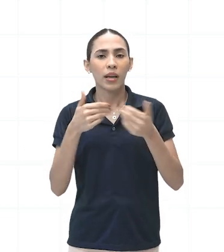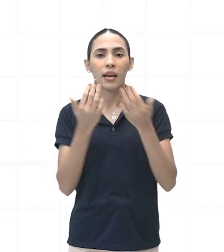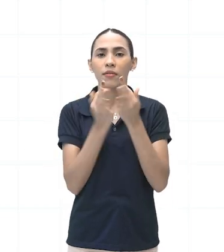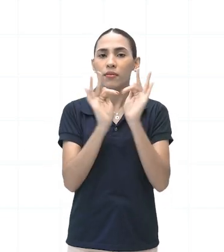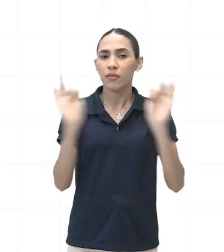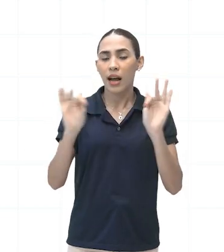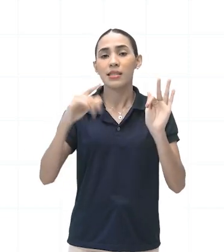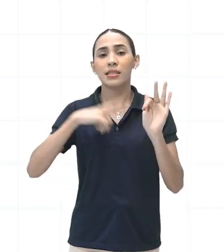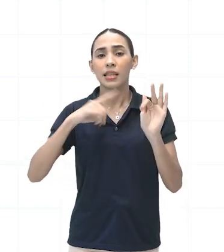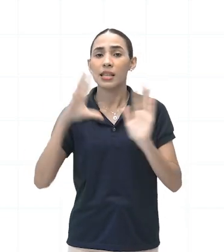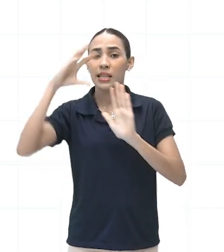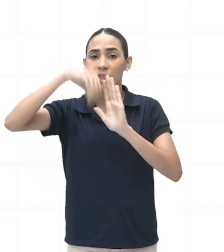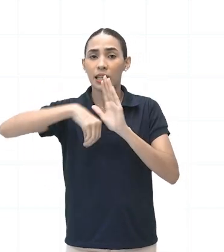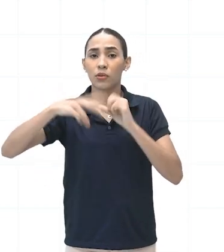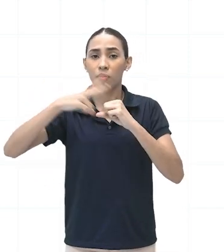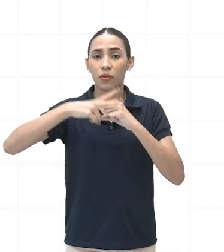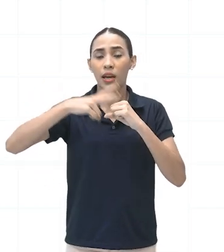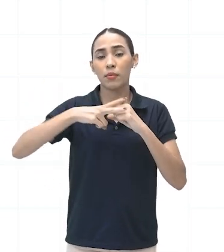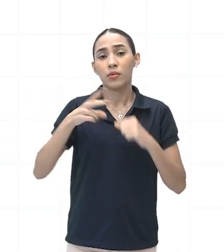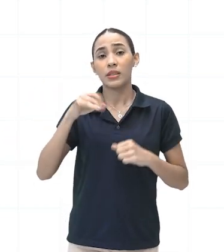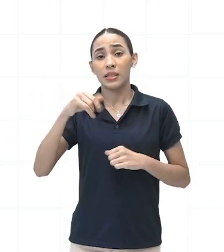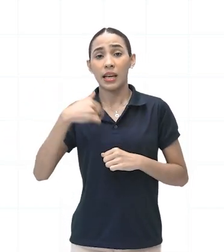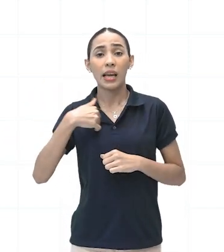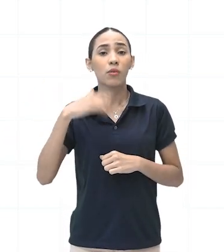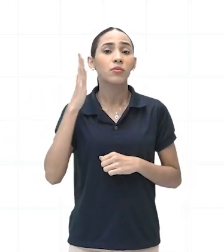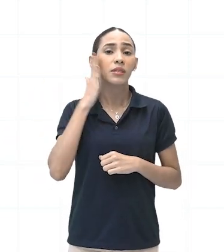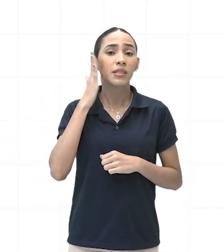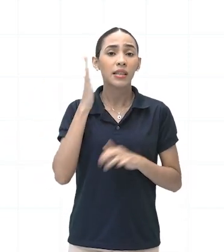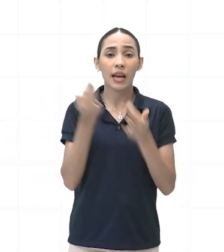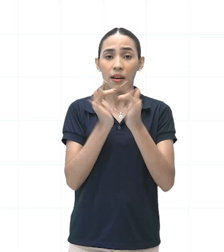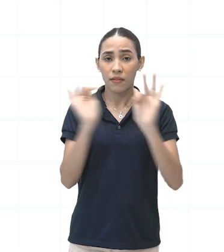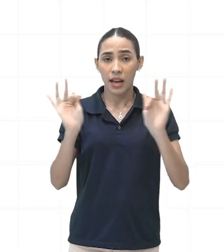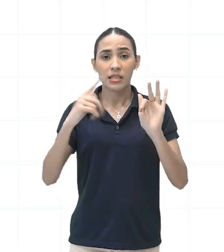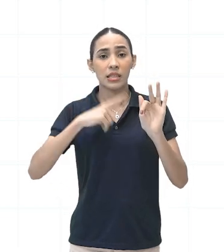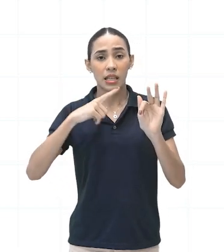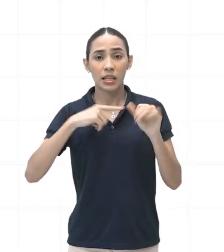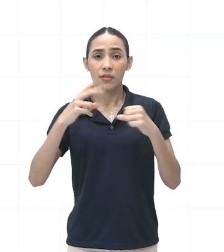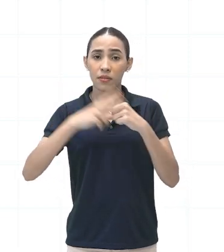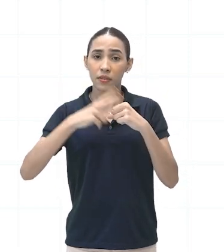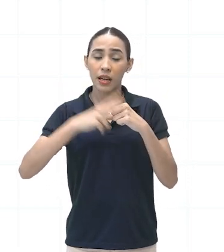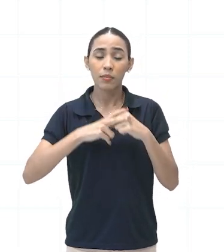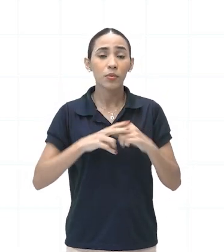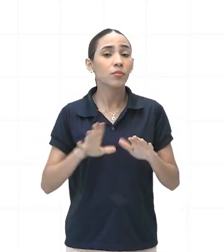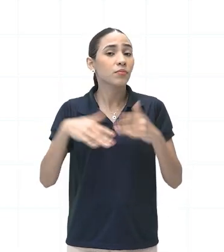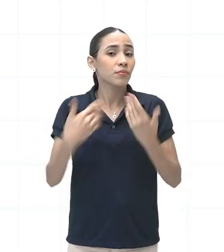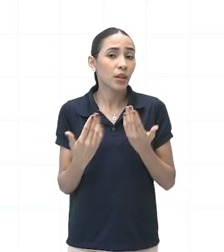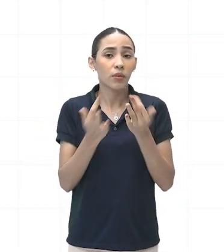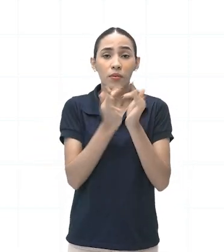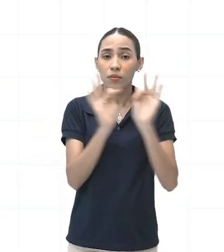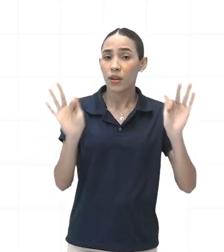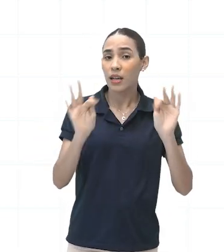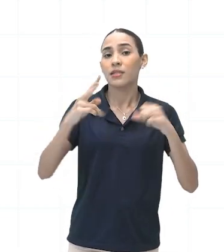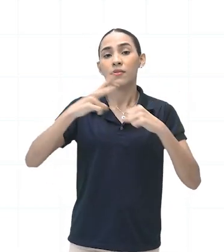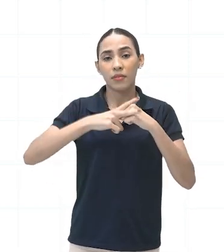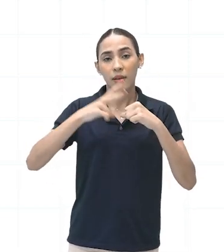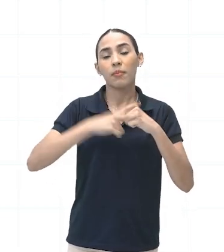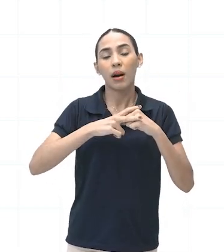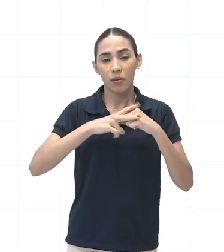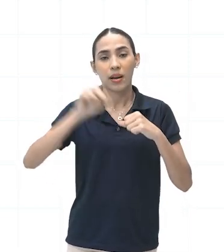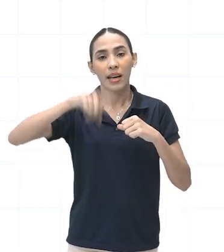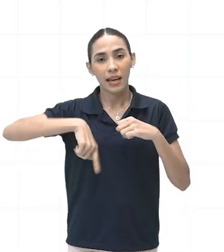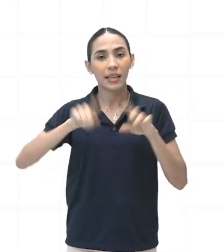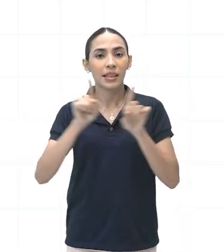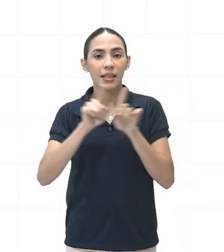que possui verbo. Então, se eu sei que o enunciado possui verbo, uma frase verbal também